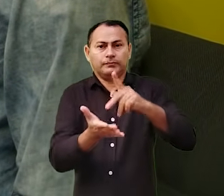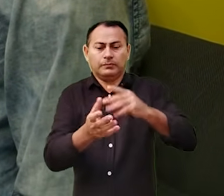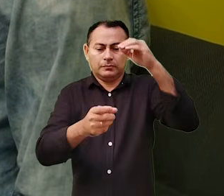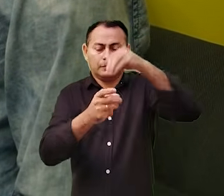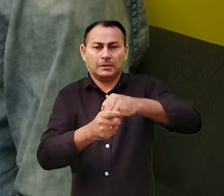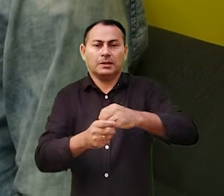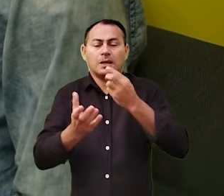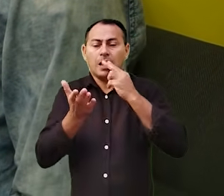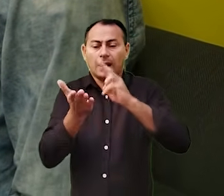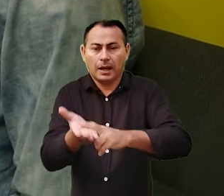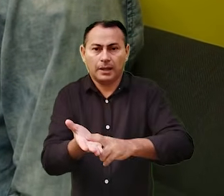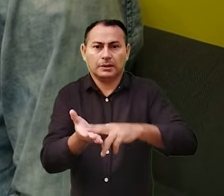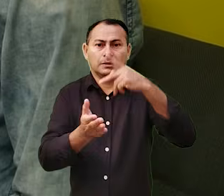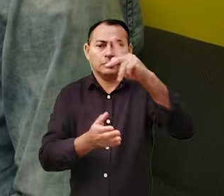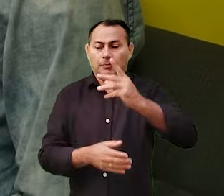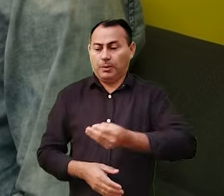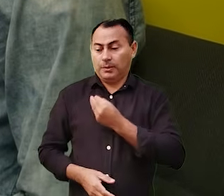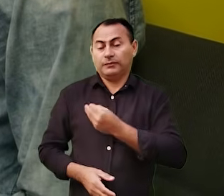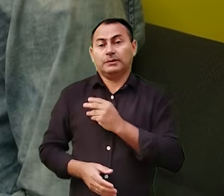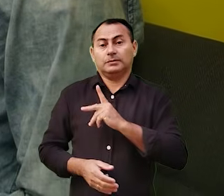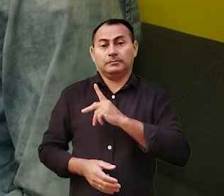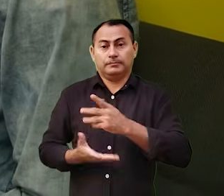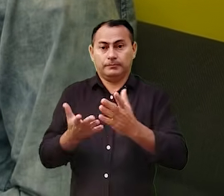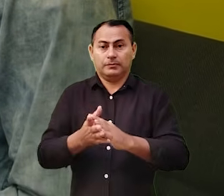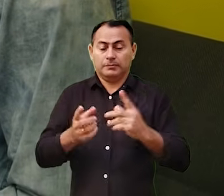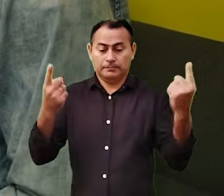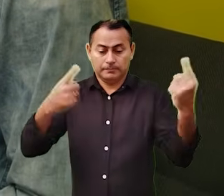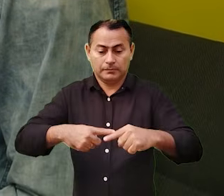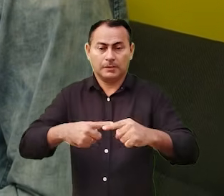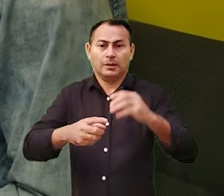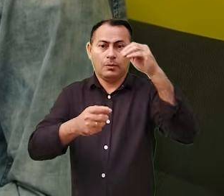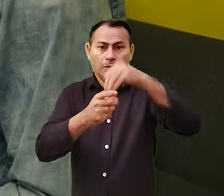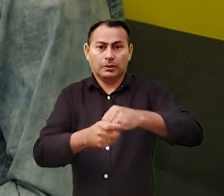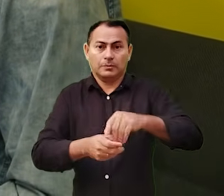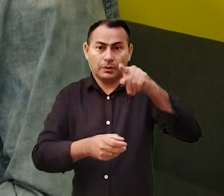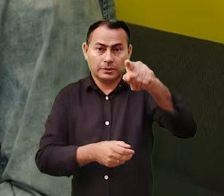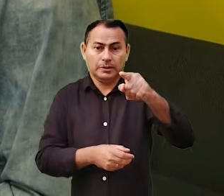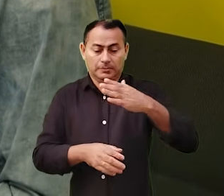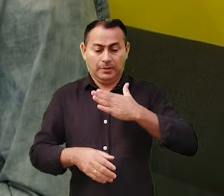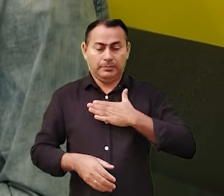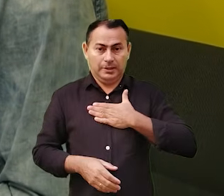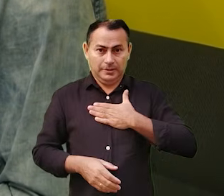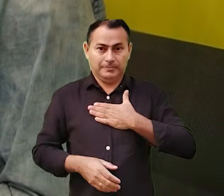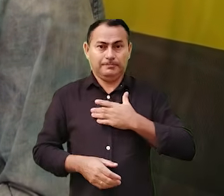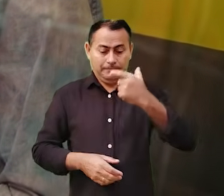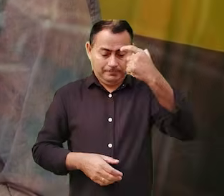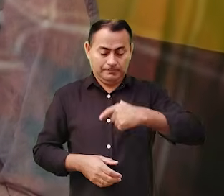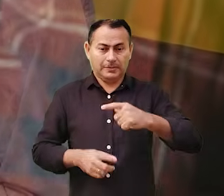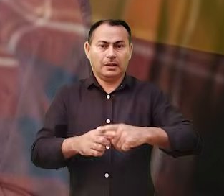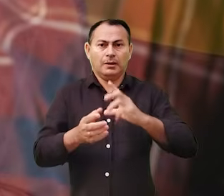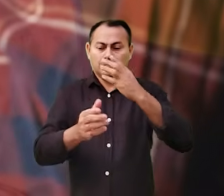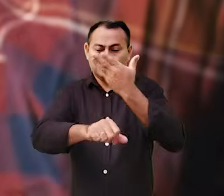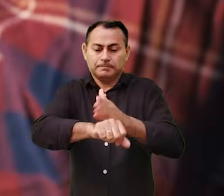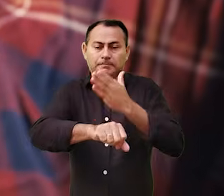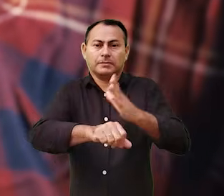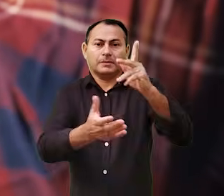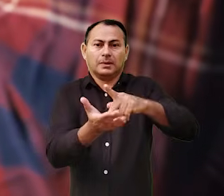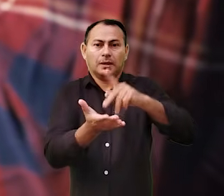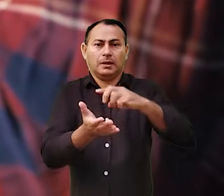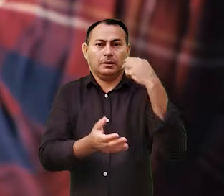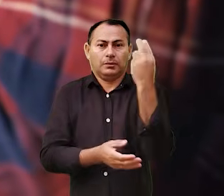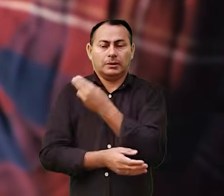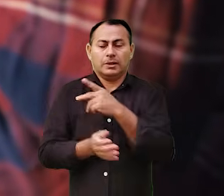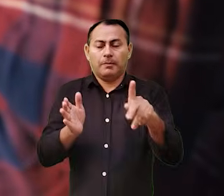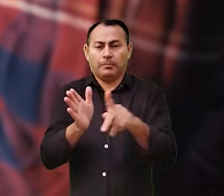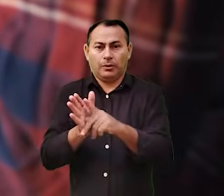verdades contidas nesta carta na sua própria vida. O desafio que se coloca para você e para mim é aplicar estas verdades